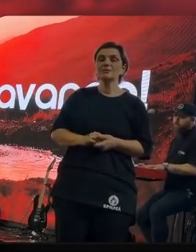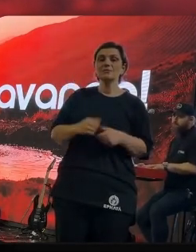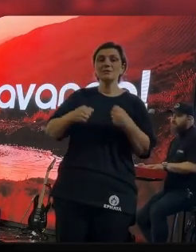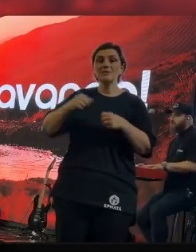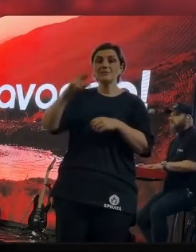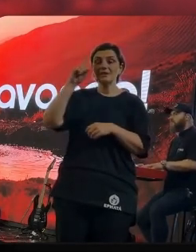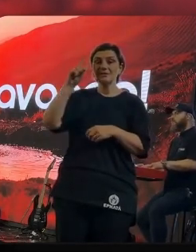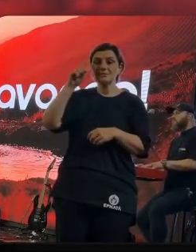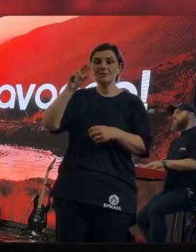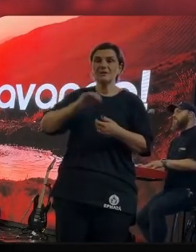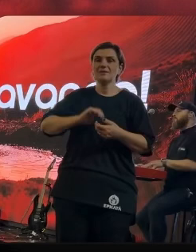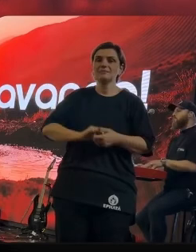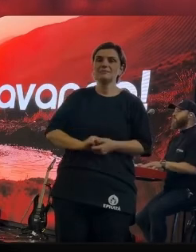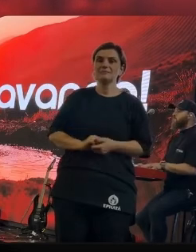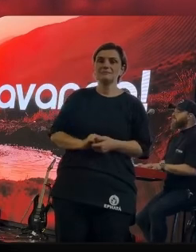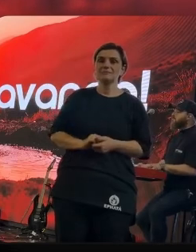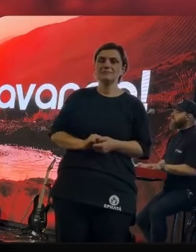lembrar.